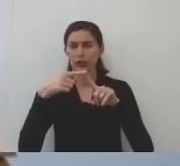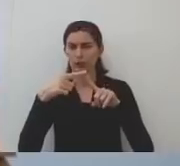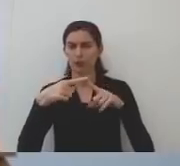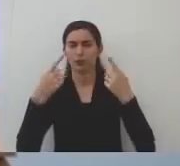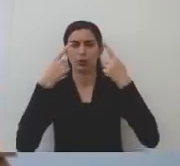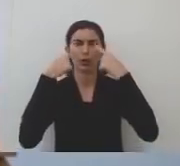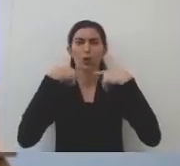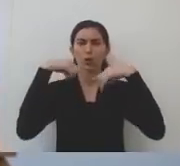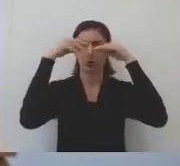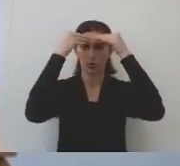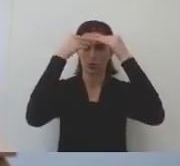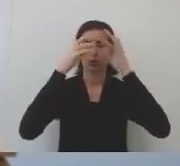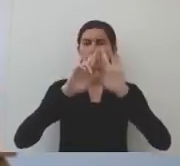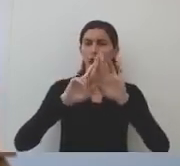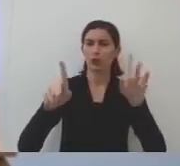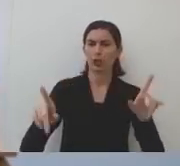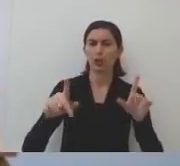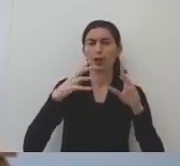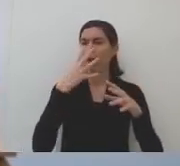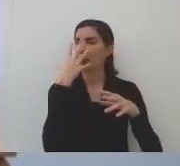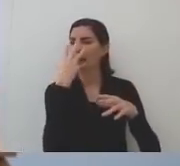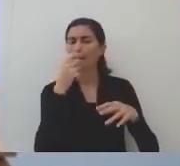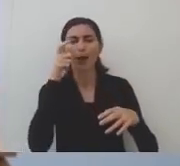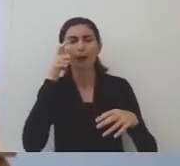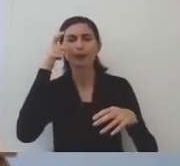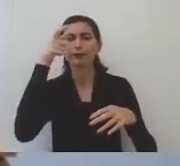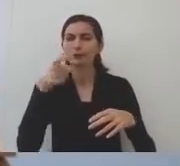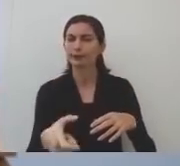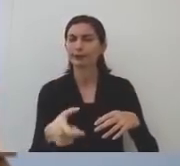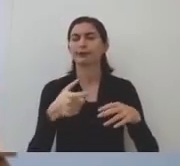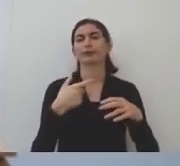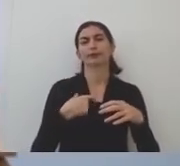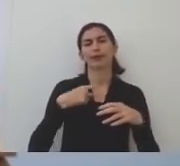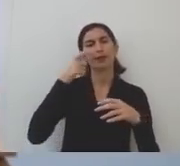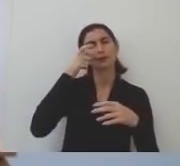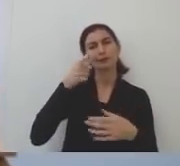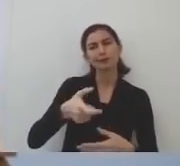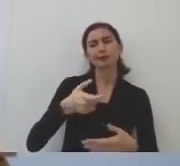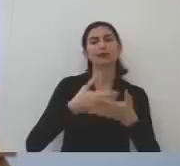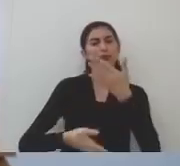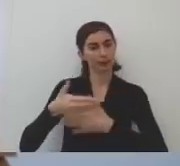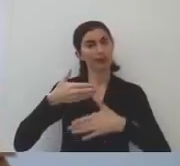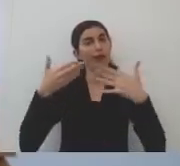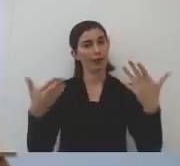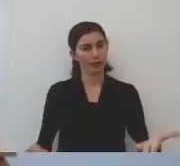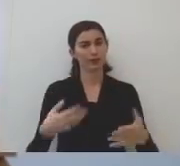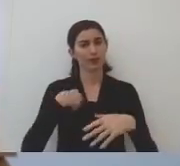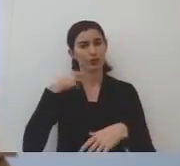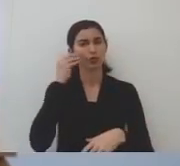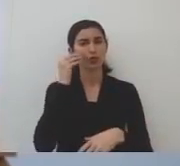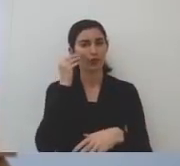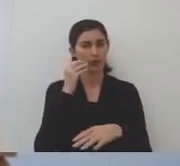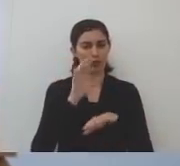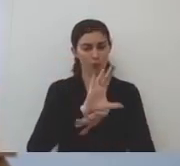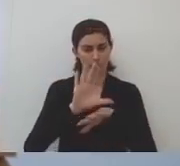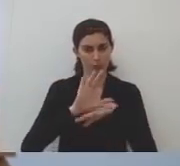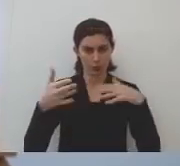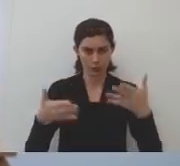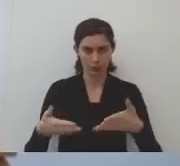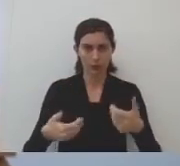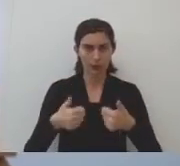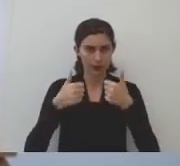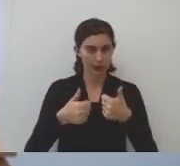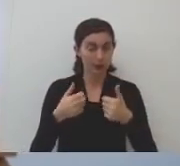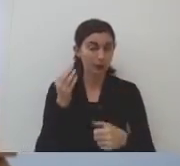linguagem é diferente, ela é mais atrativa, ela é mais interativa, e é isso que a gente vai ver nesse curso agora,